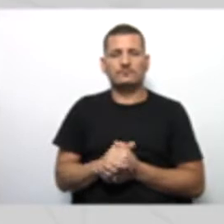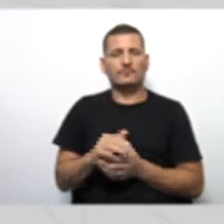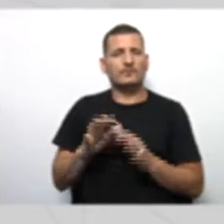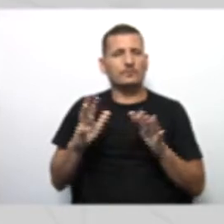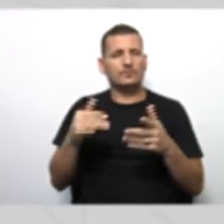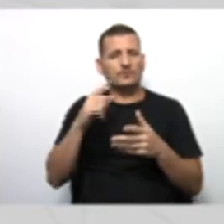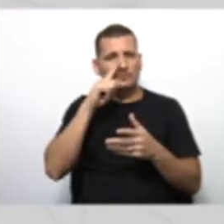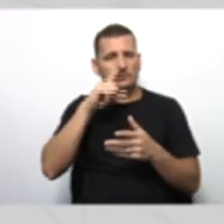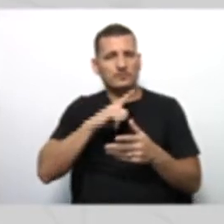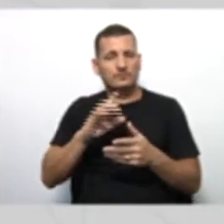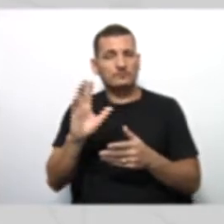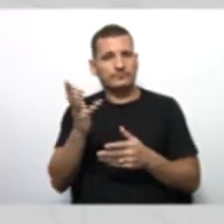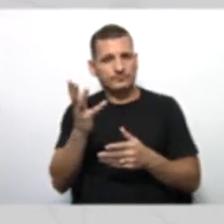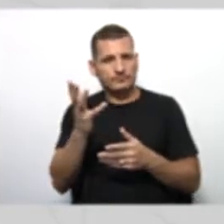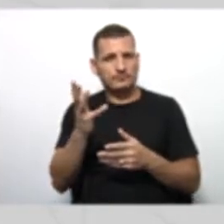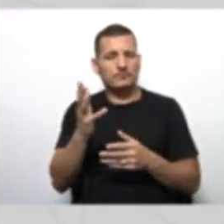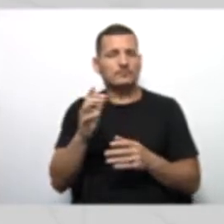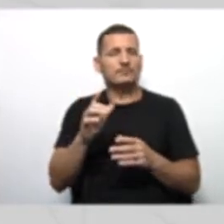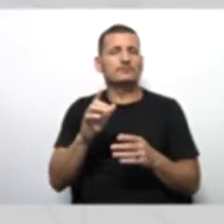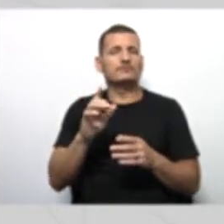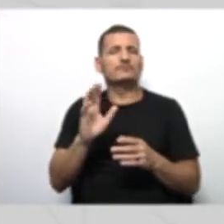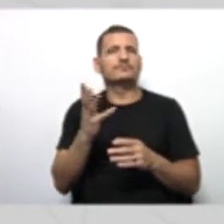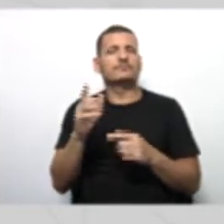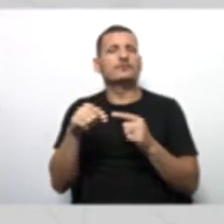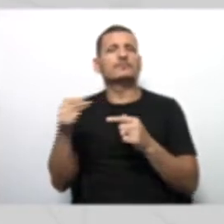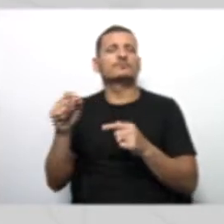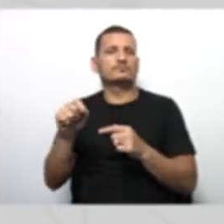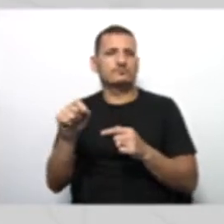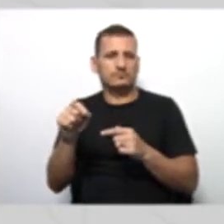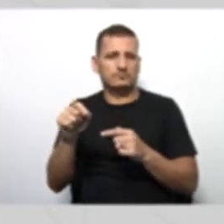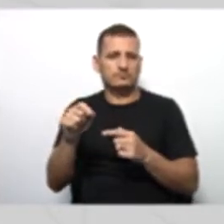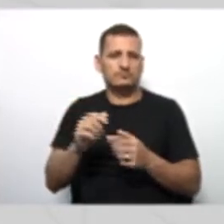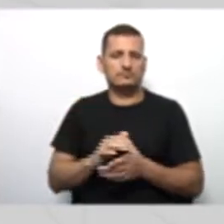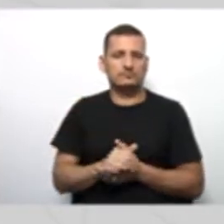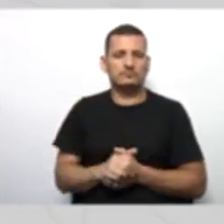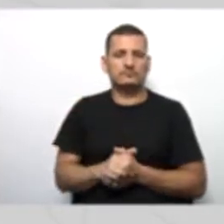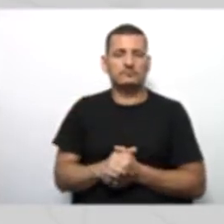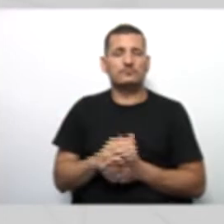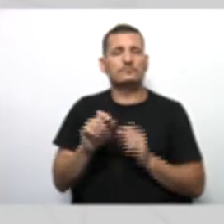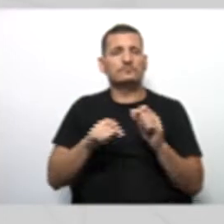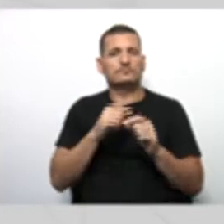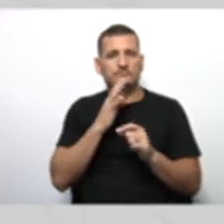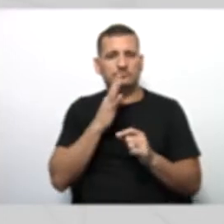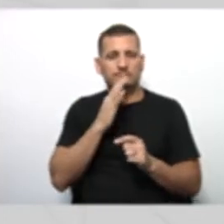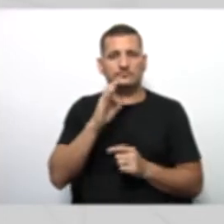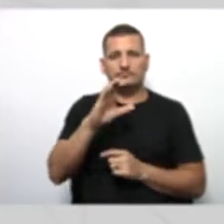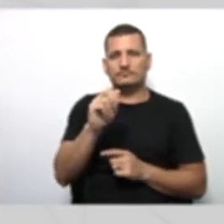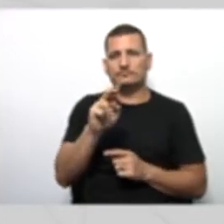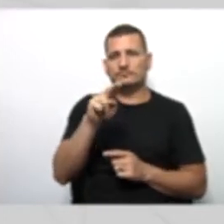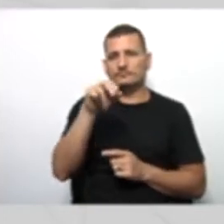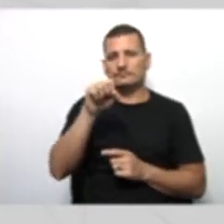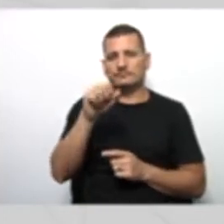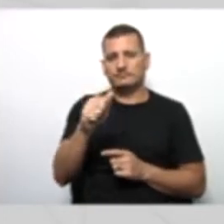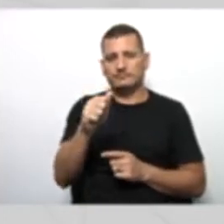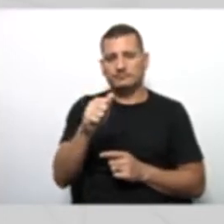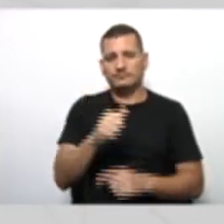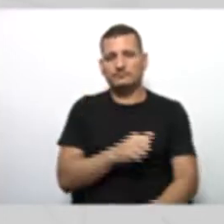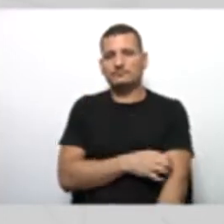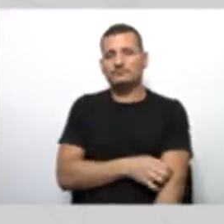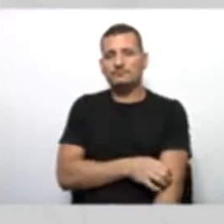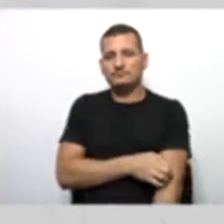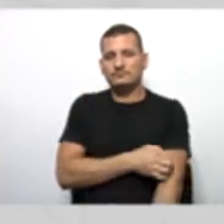que esse efeito pode ser positivo ou negativo. O que eu tenho que conhecer aí, gente? A causa, tá?